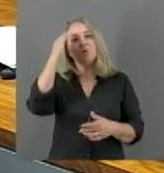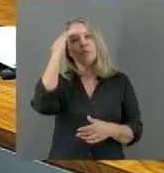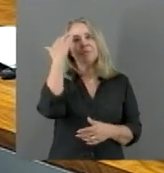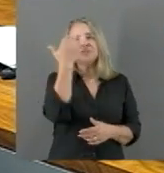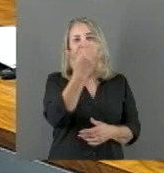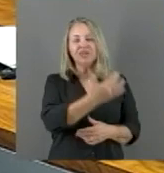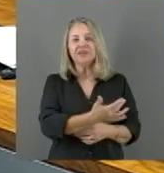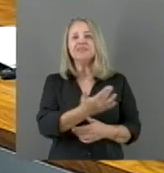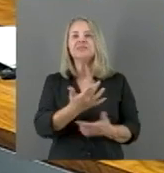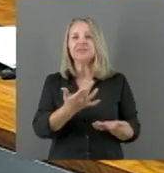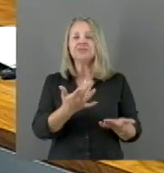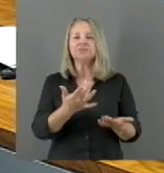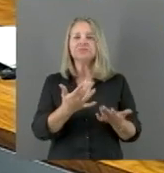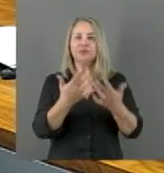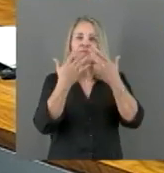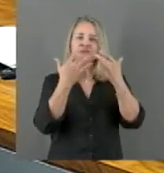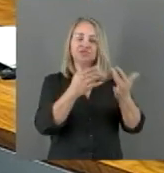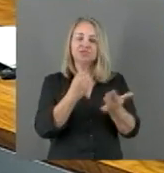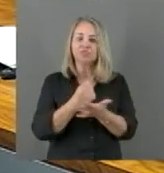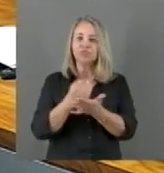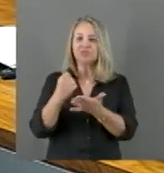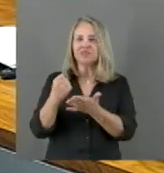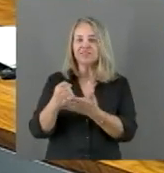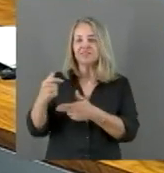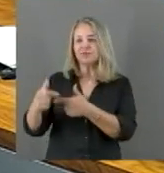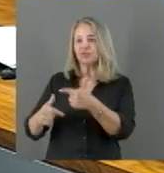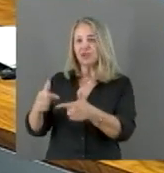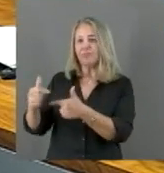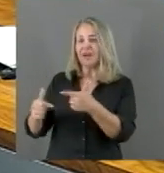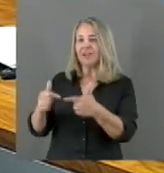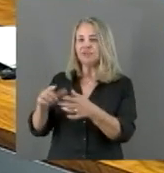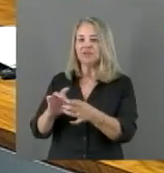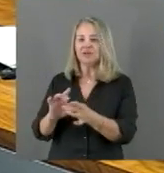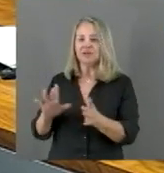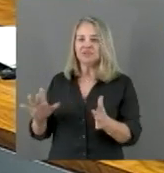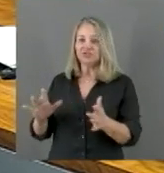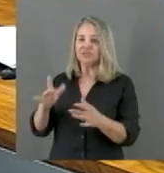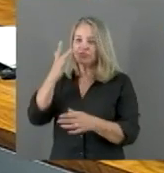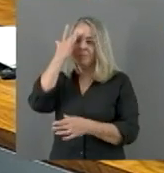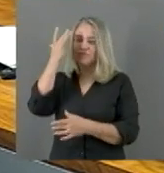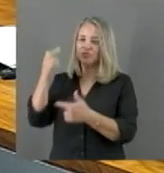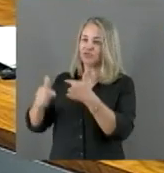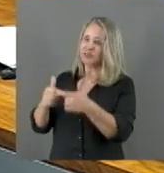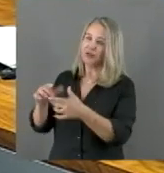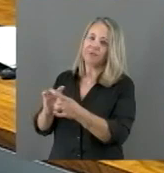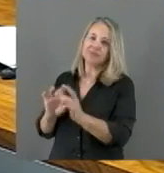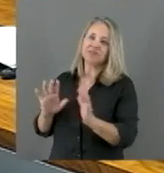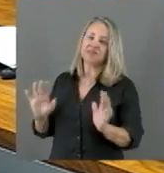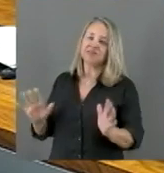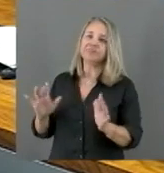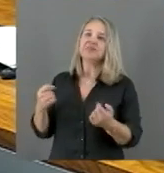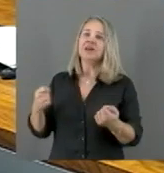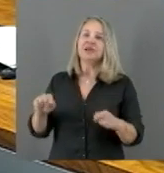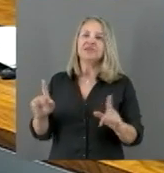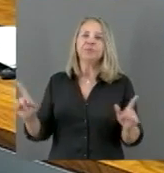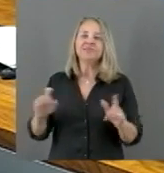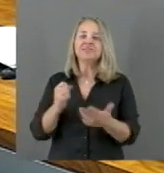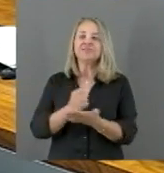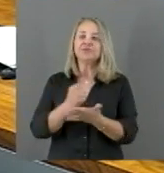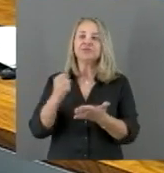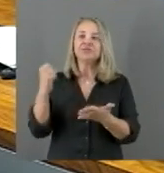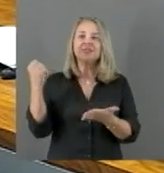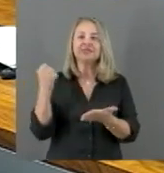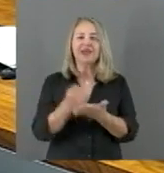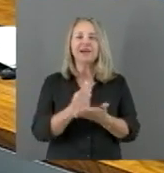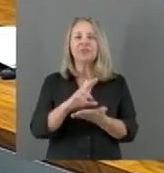incidente sobre a contratação de empregados e trabalhadores avulsos, o recolhimento das contribuições para o FGTS e Previdência deve